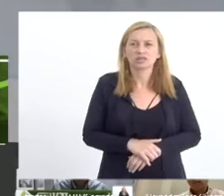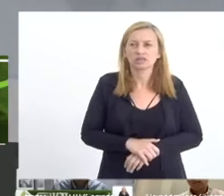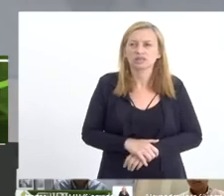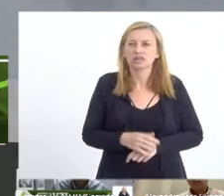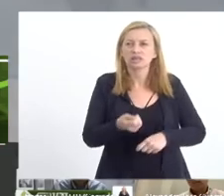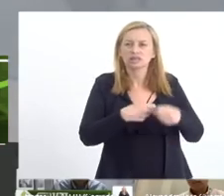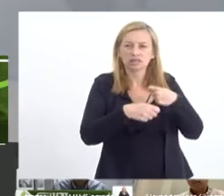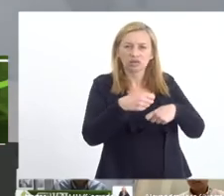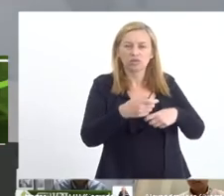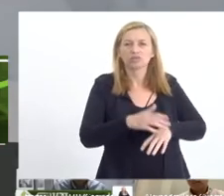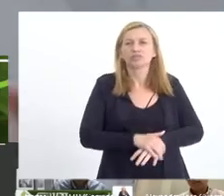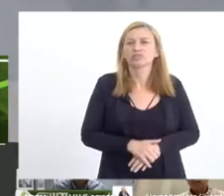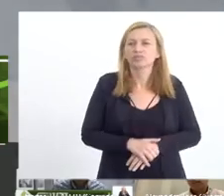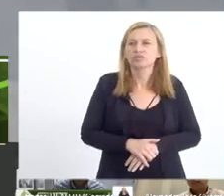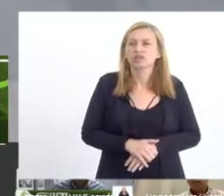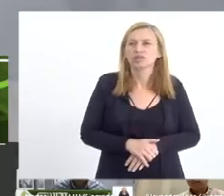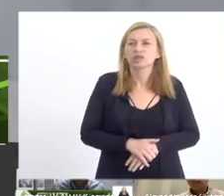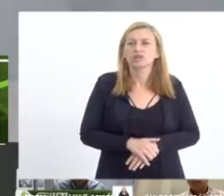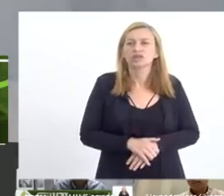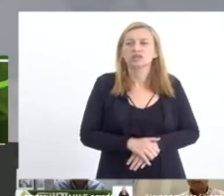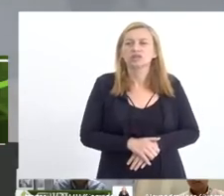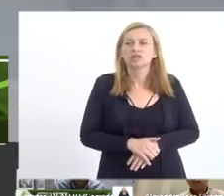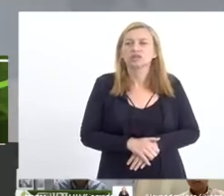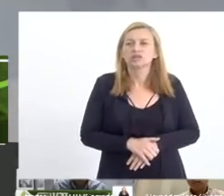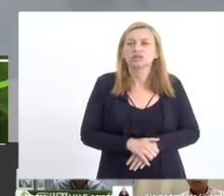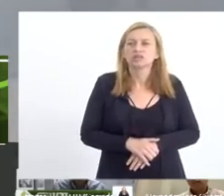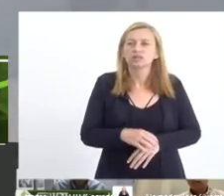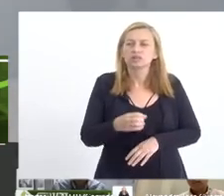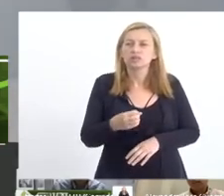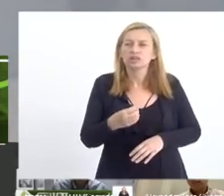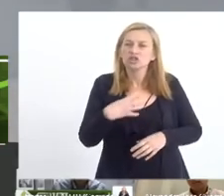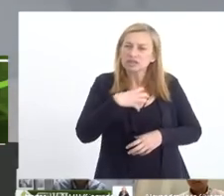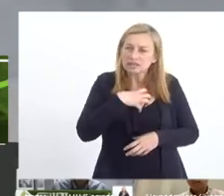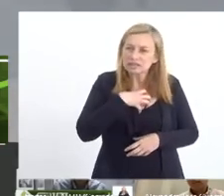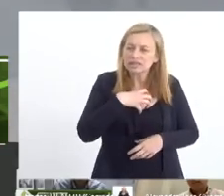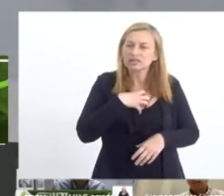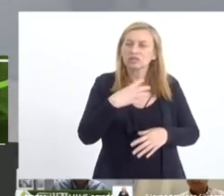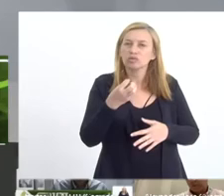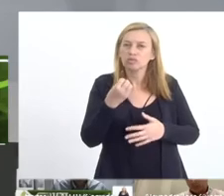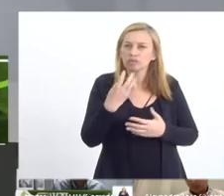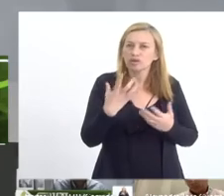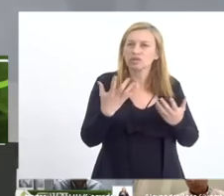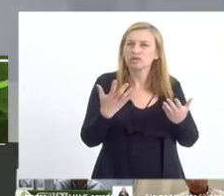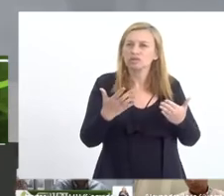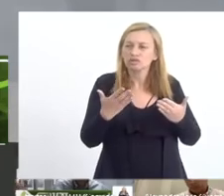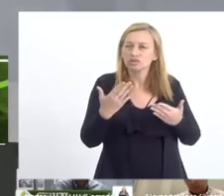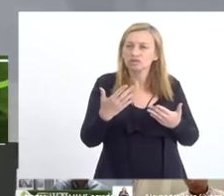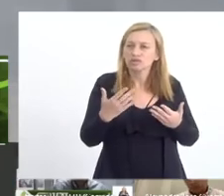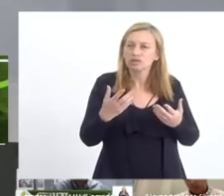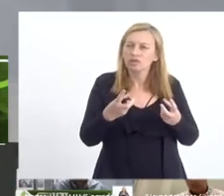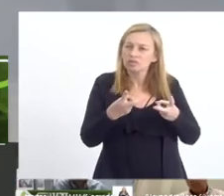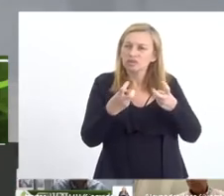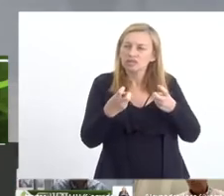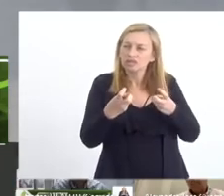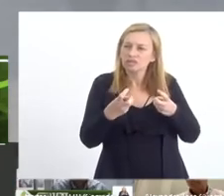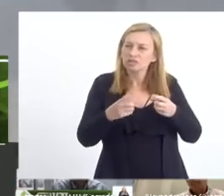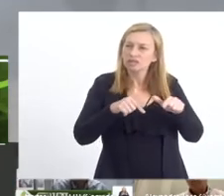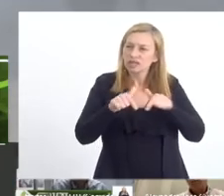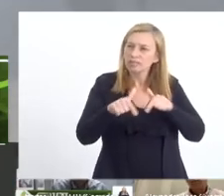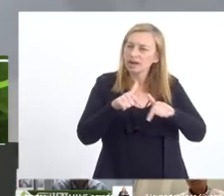novas frequências. Então, foi muito rico, a gente sentiu bastante otimismo, mas vai ter um